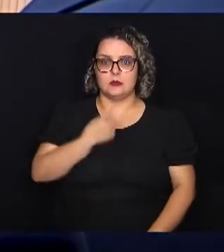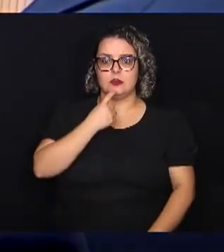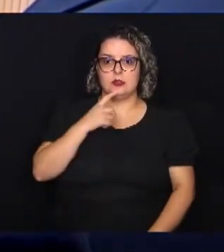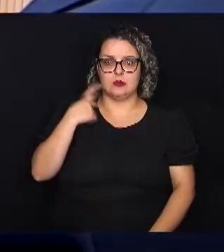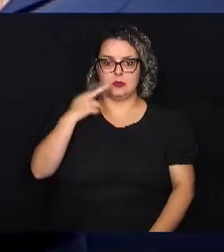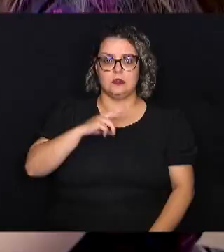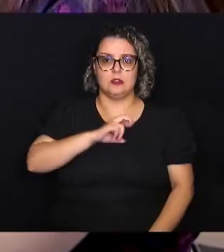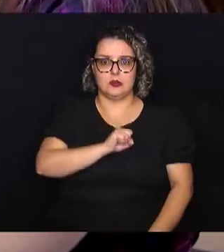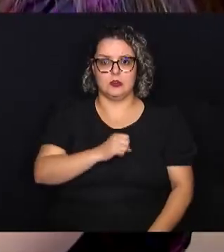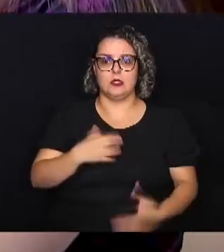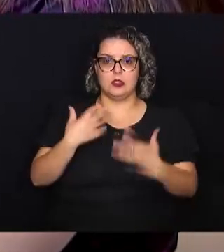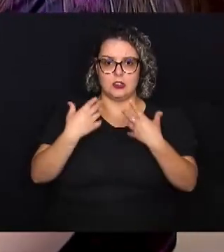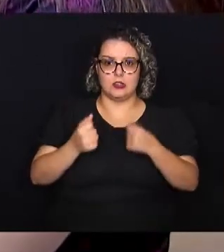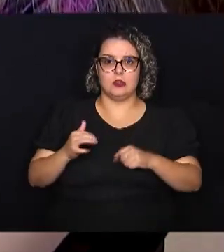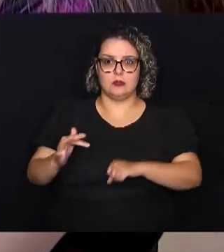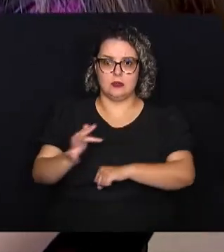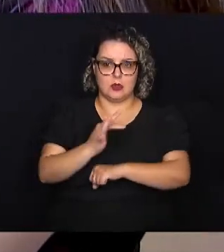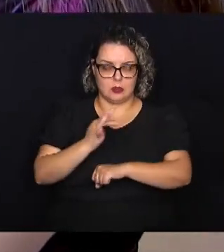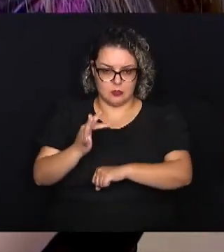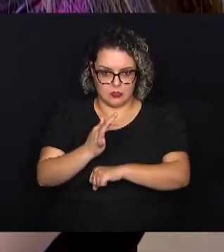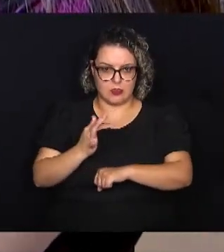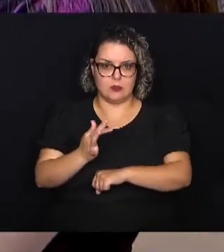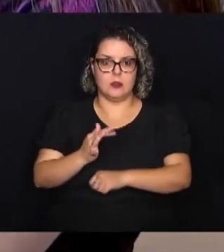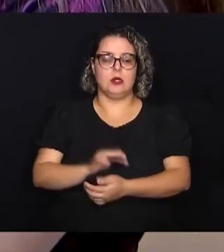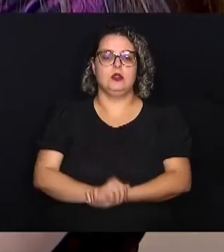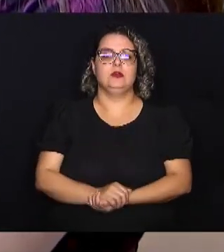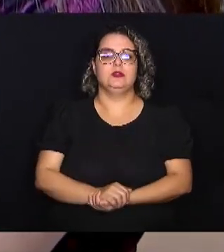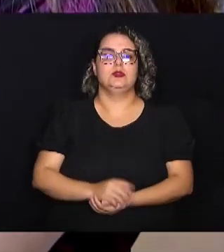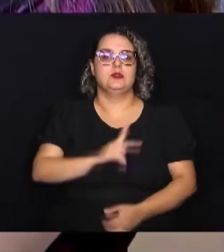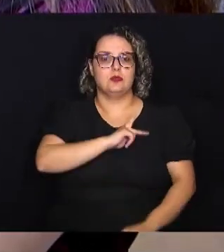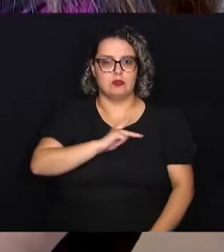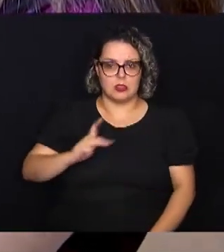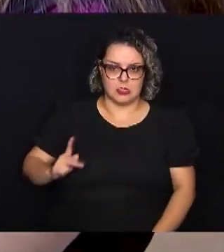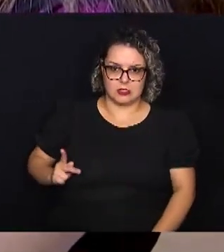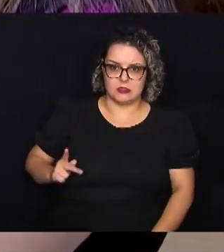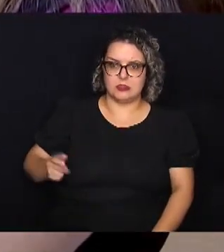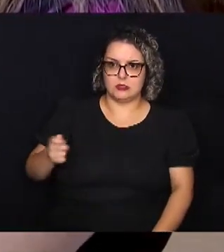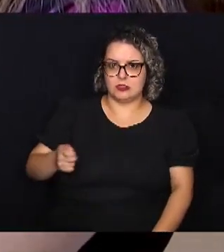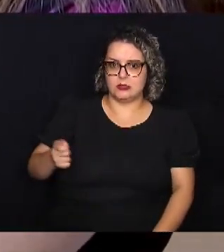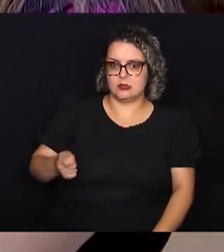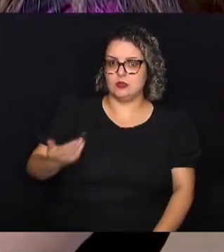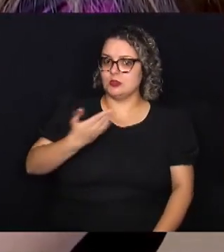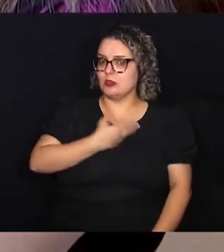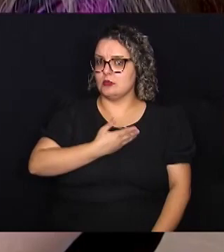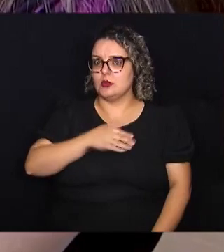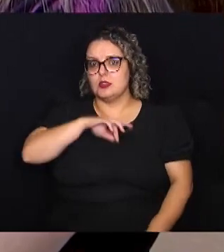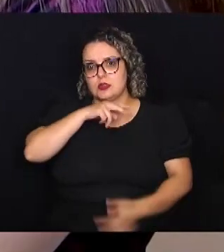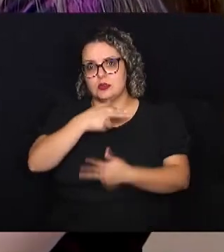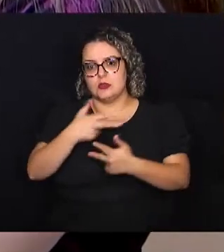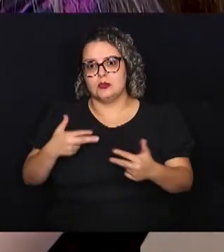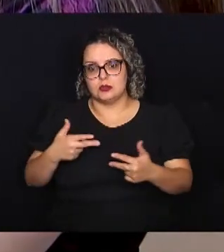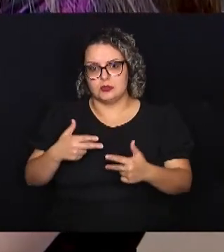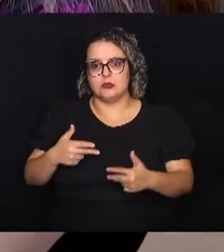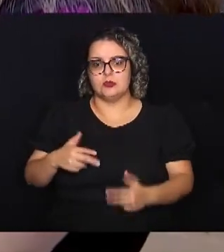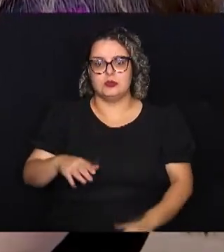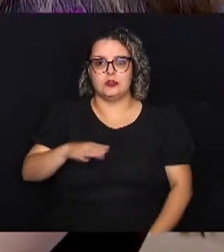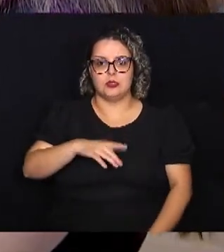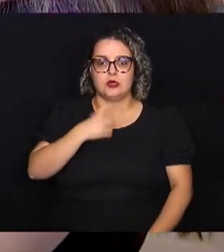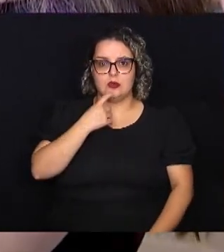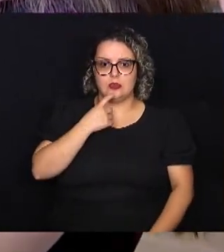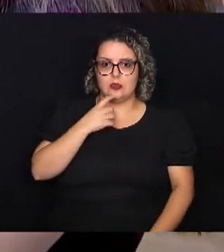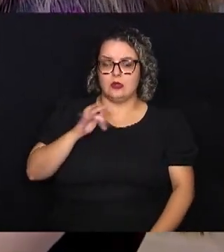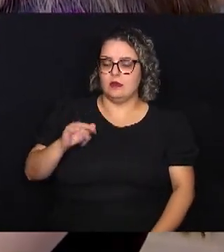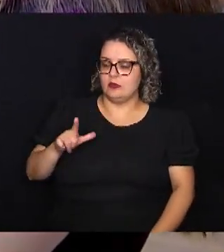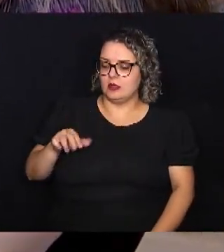Rossini, recebeu formalmente do presidente da Associação dos Amigos de Animais de Campinas, Flávio Lamas, o parecer técnico